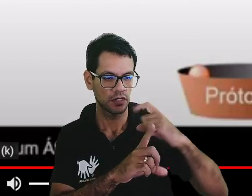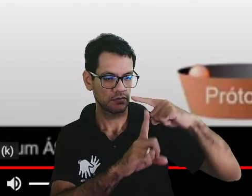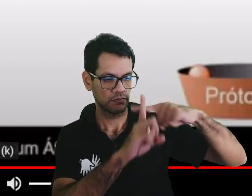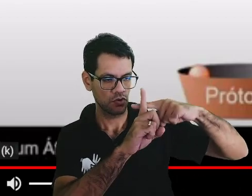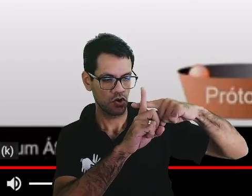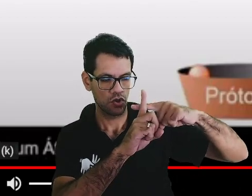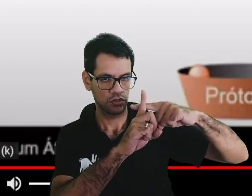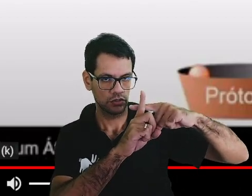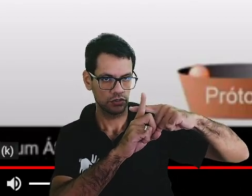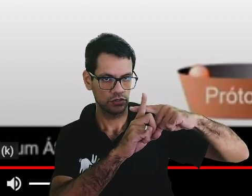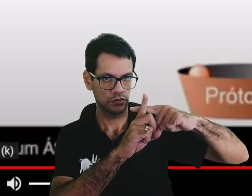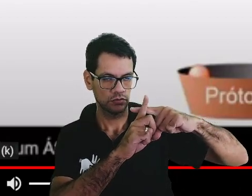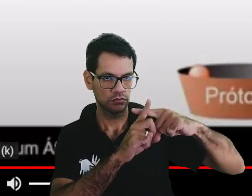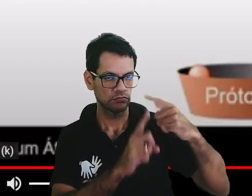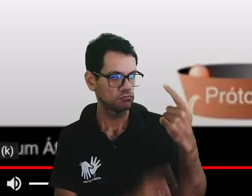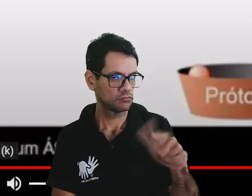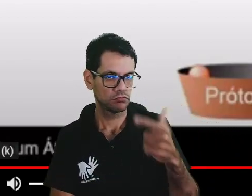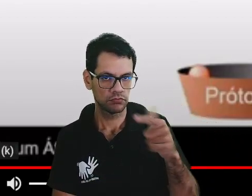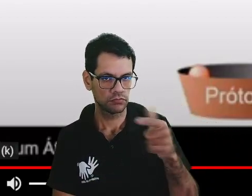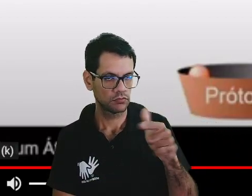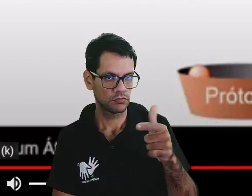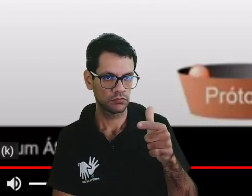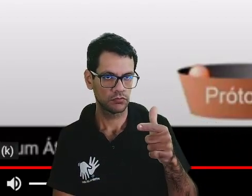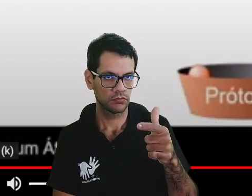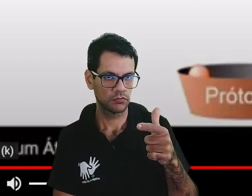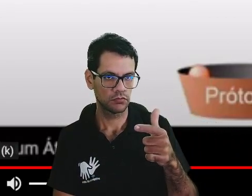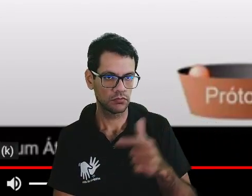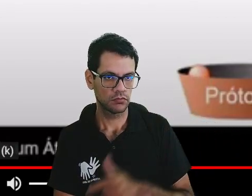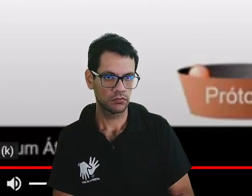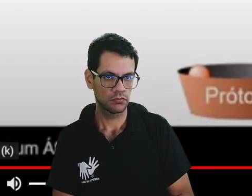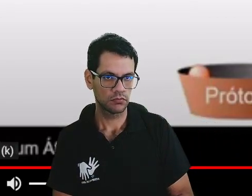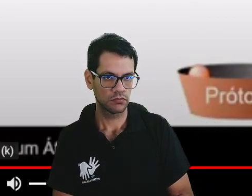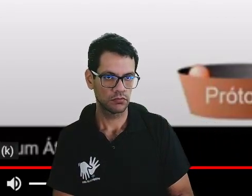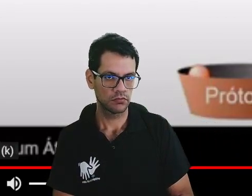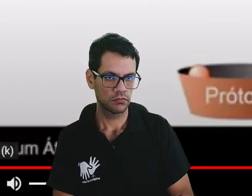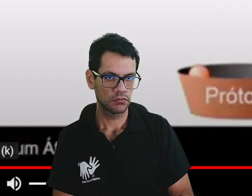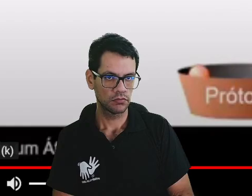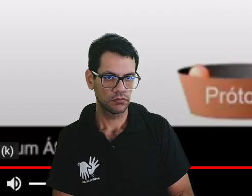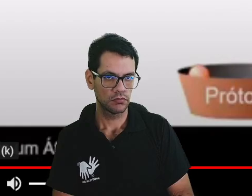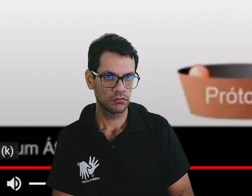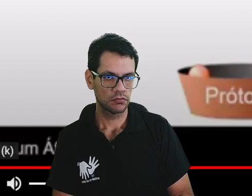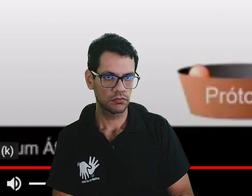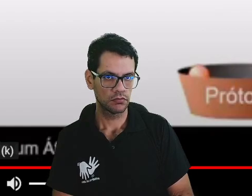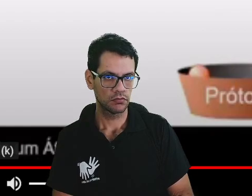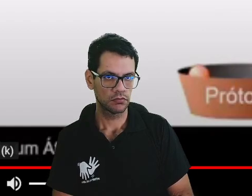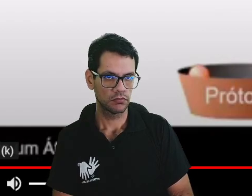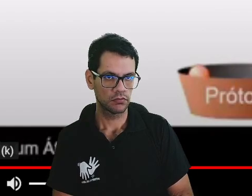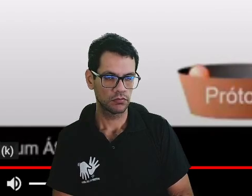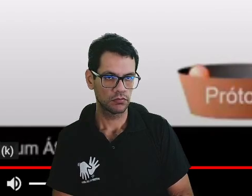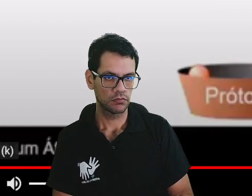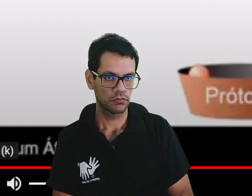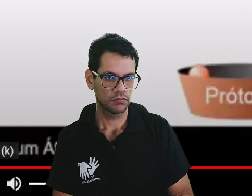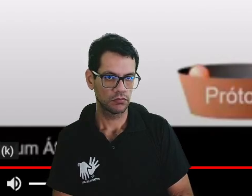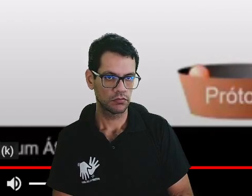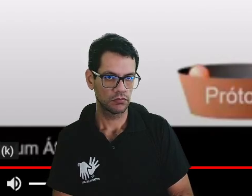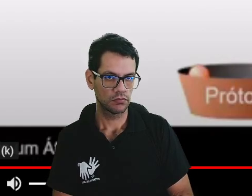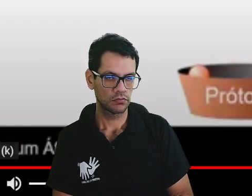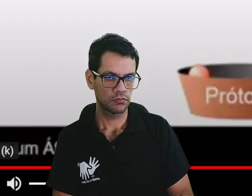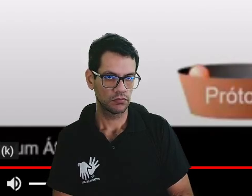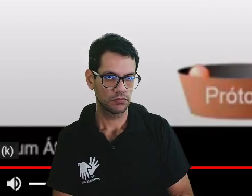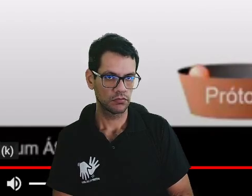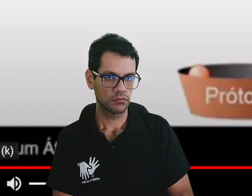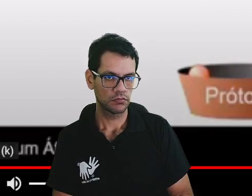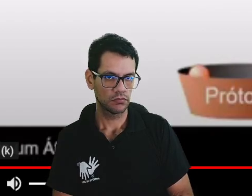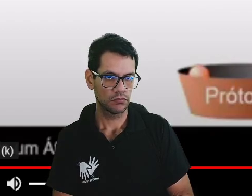positivo. Tá? Isso aqui é um bug do sistema. Eles vão encontrar o flúor como sendo um